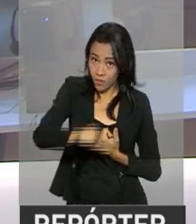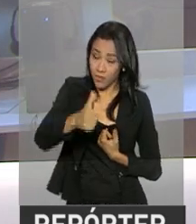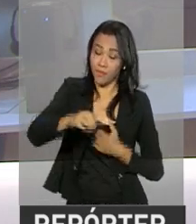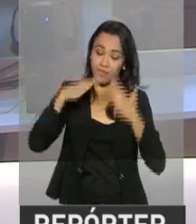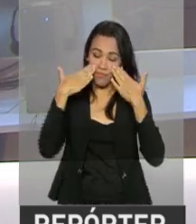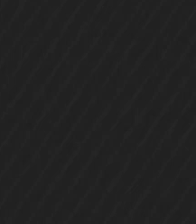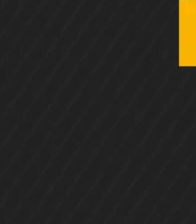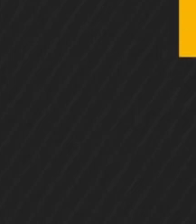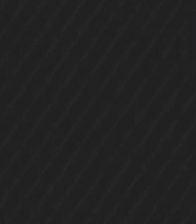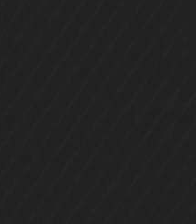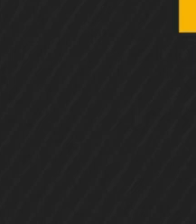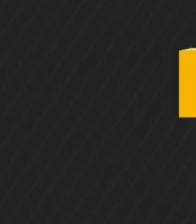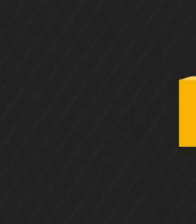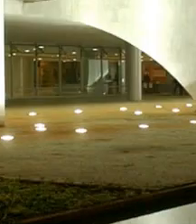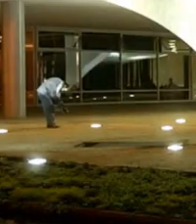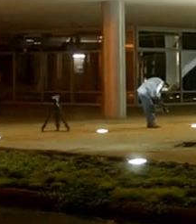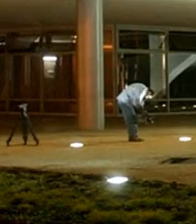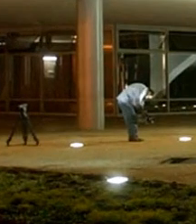repórter